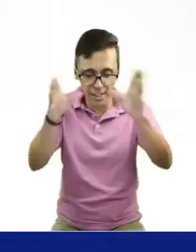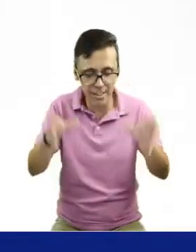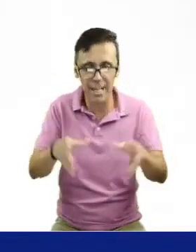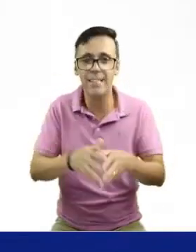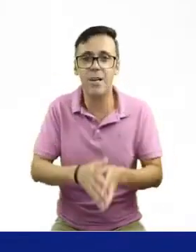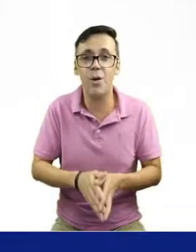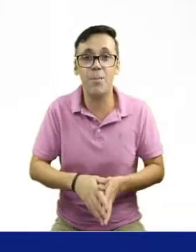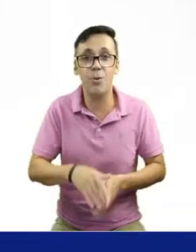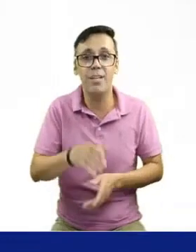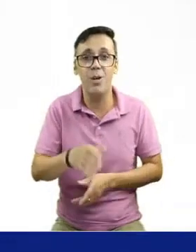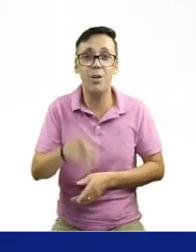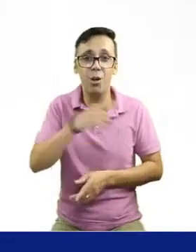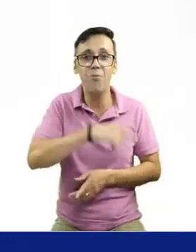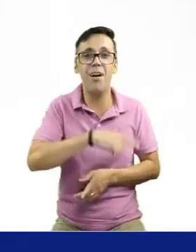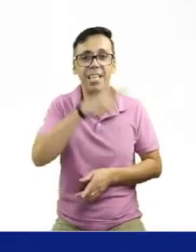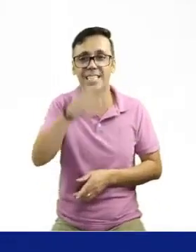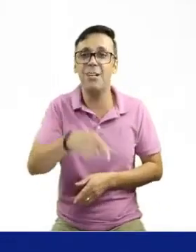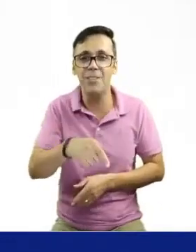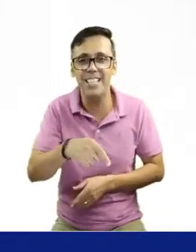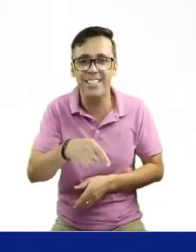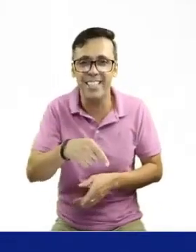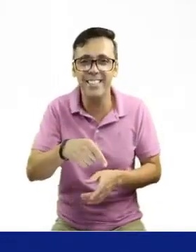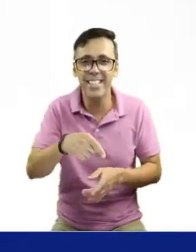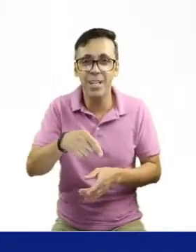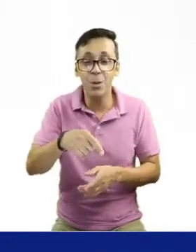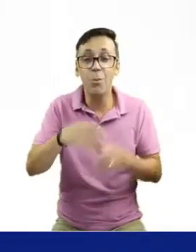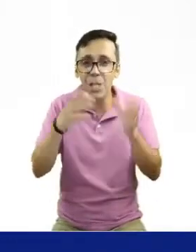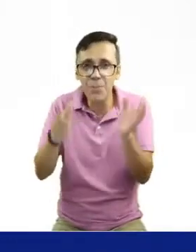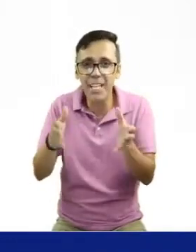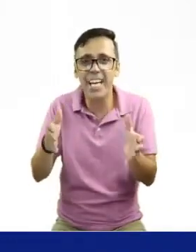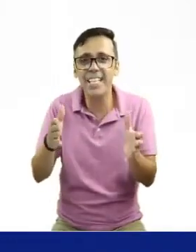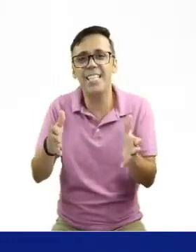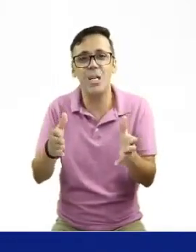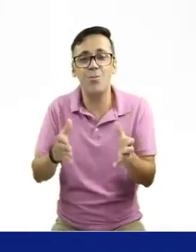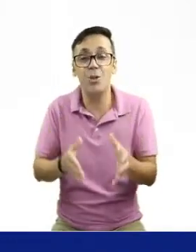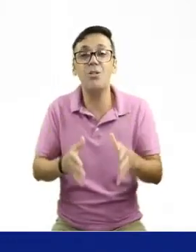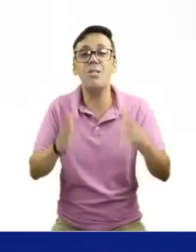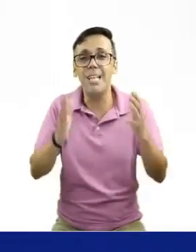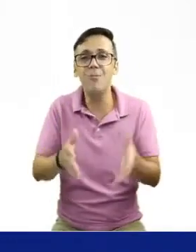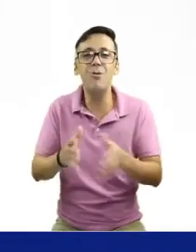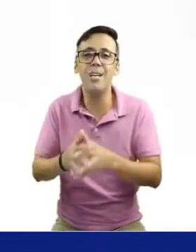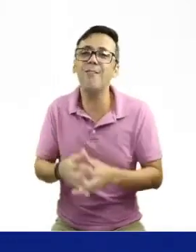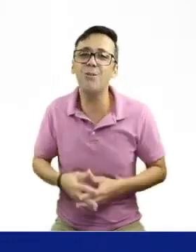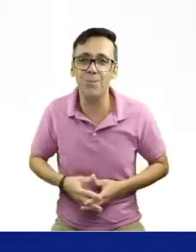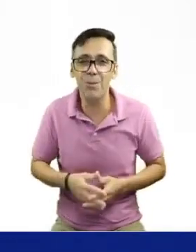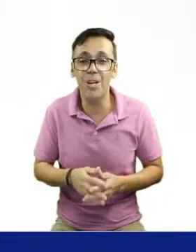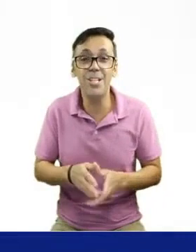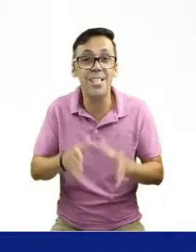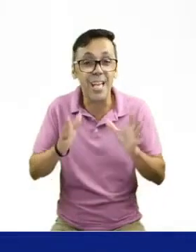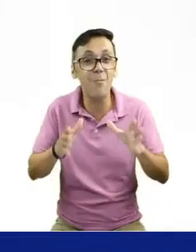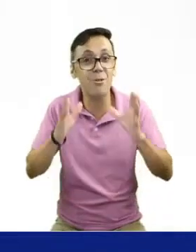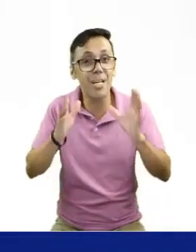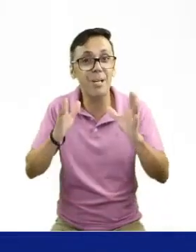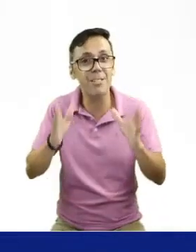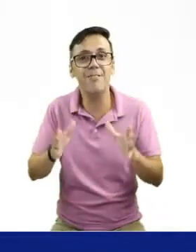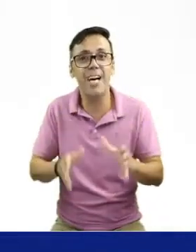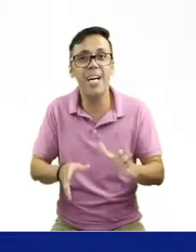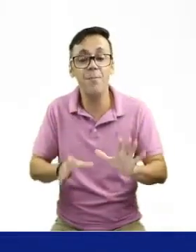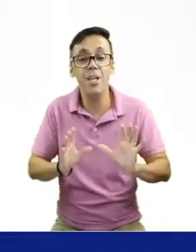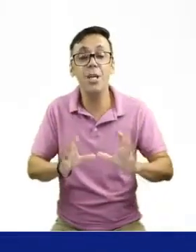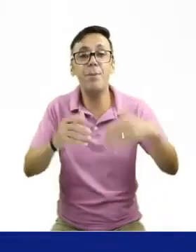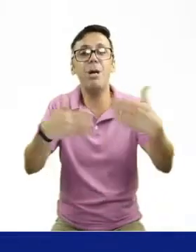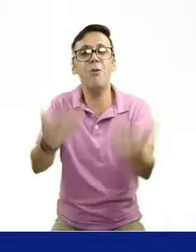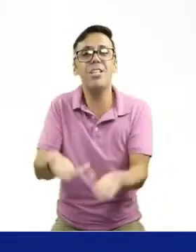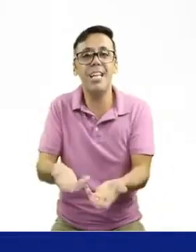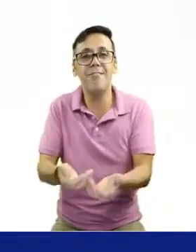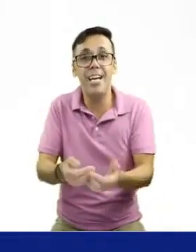libertador risada essa hora porque o que eu falei tá acontecendo por experiência que nós estamos no serviço público a gente sabe onde é que a